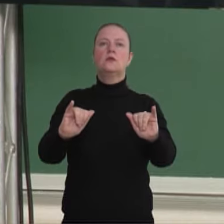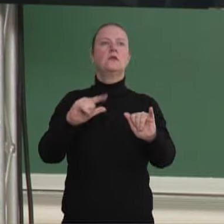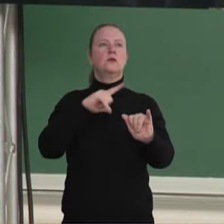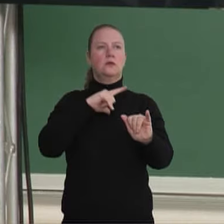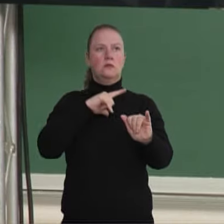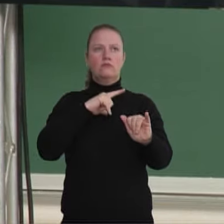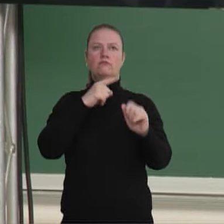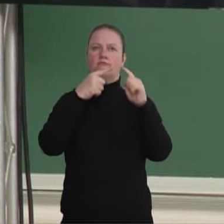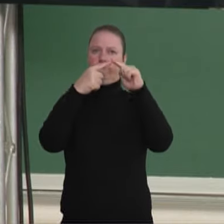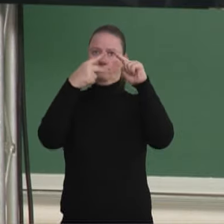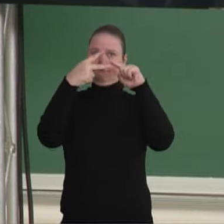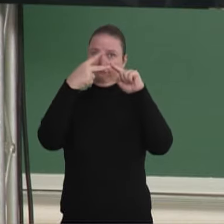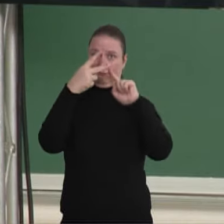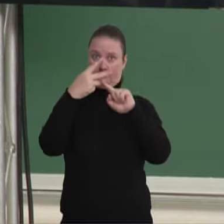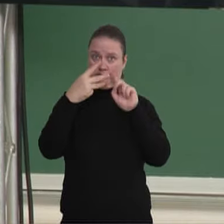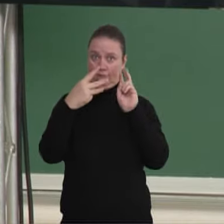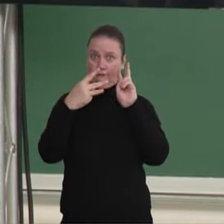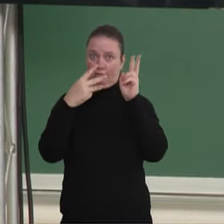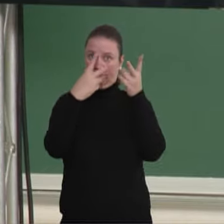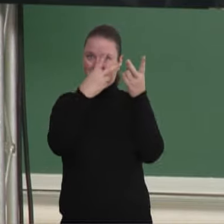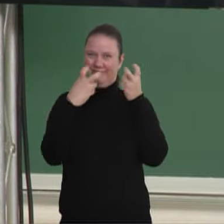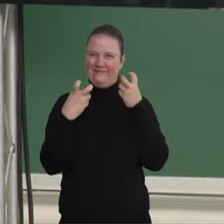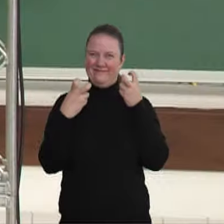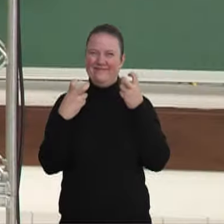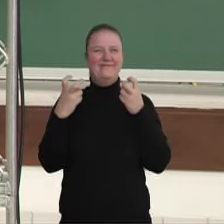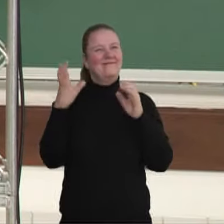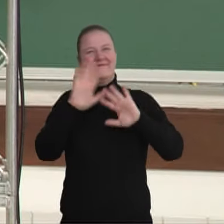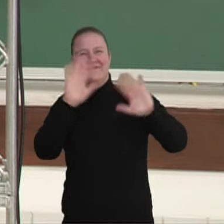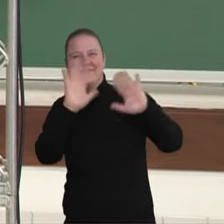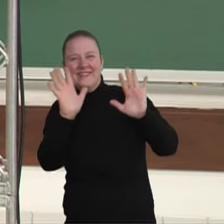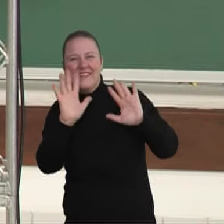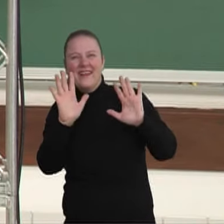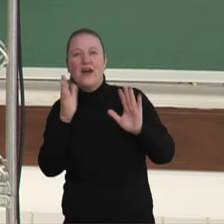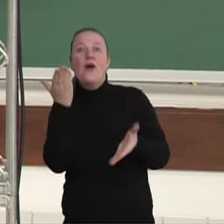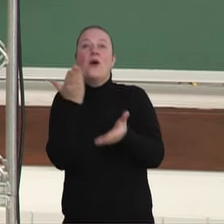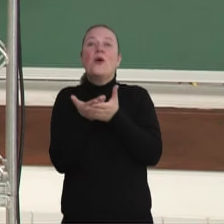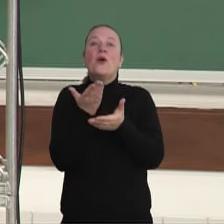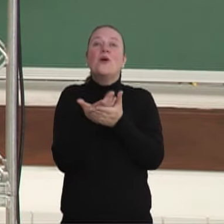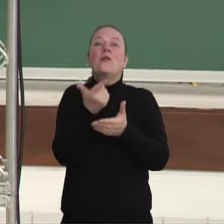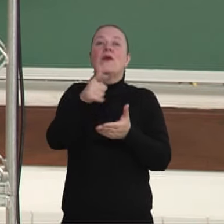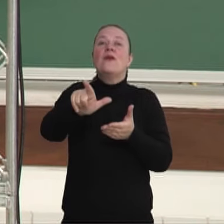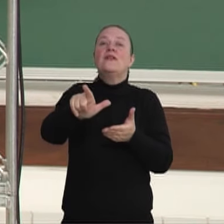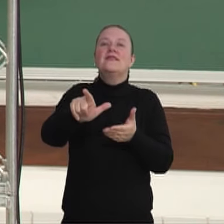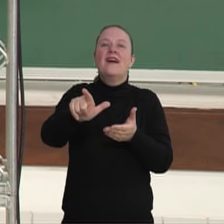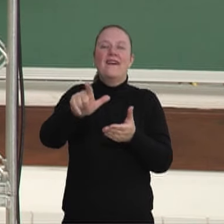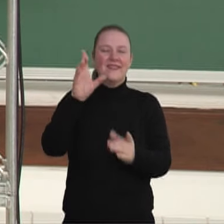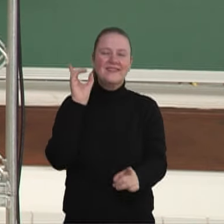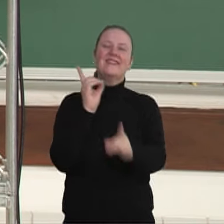também irradiação. Pessoal, me despeço por aqui, nos vemos numa próxima aula. Grande abraço a todos